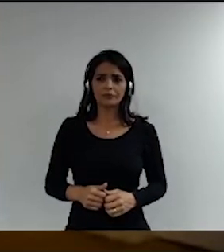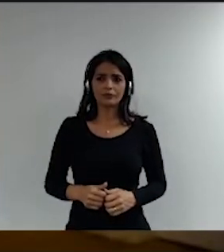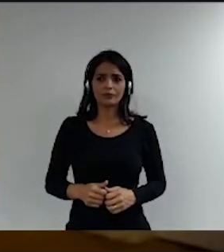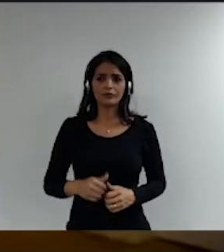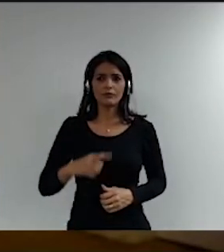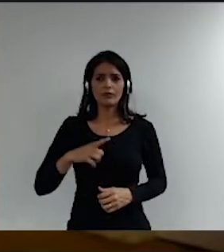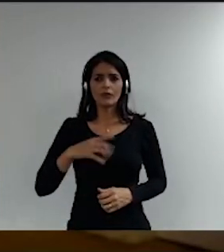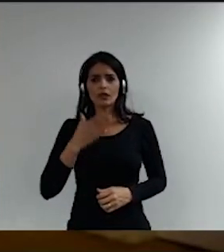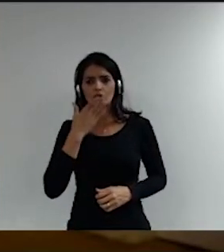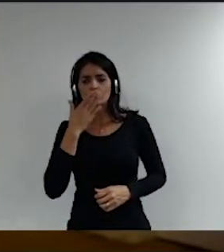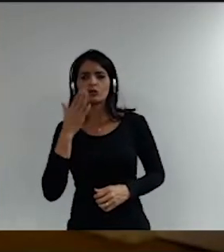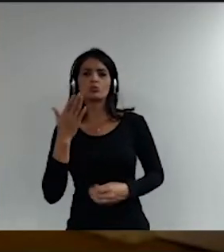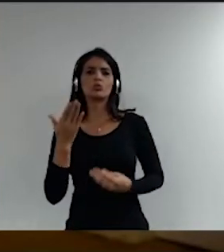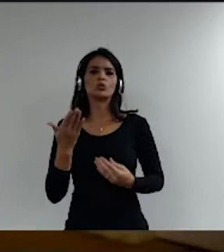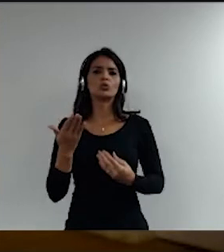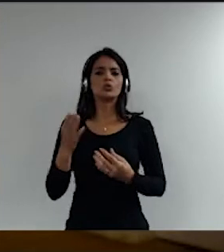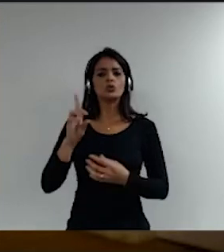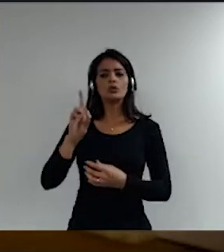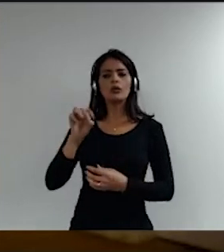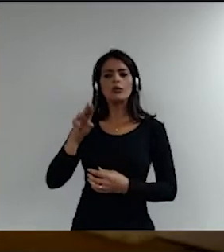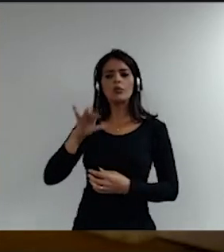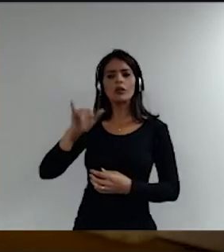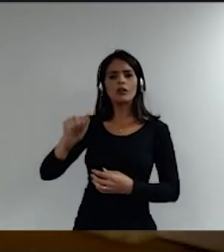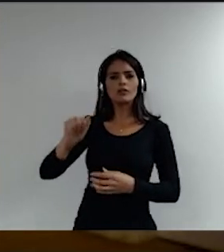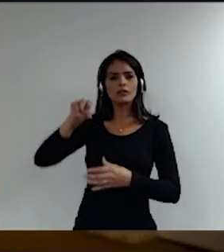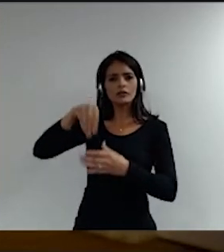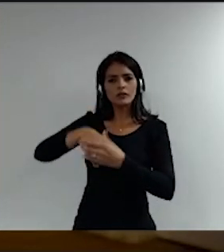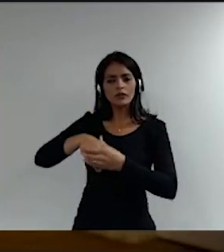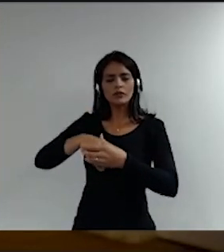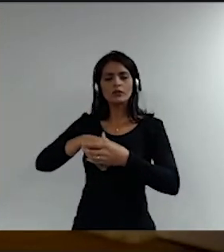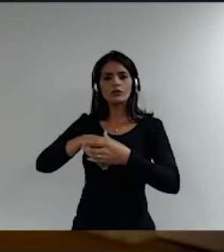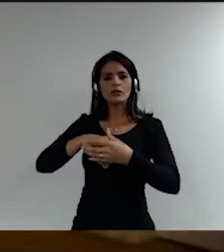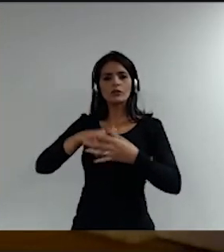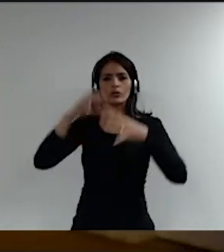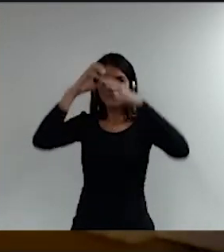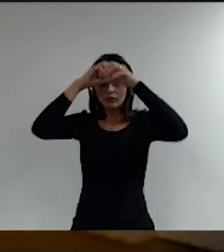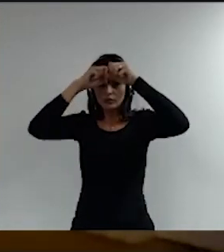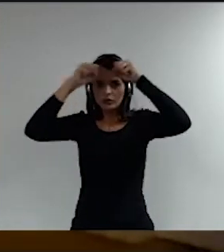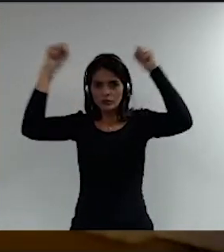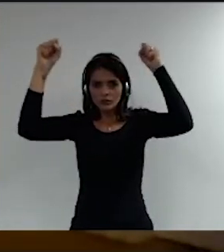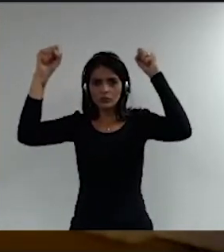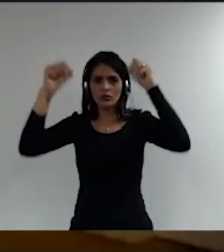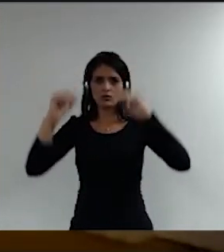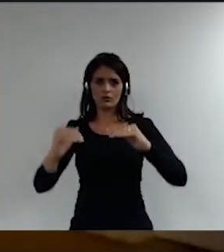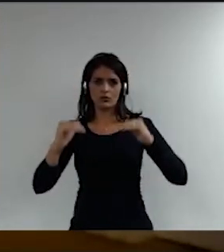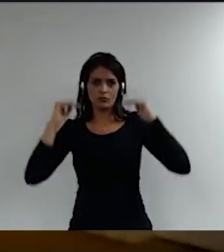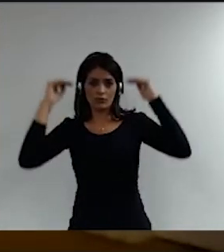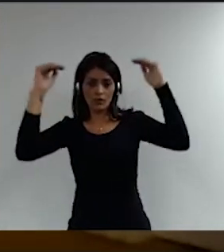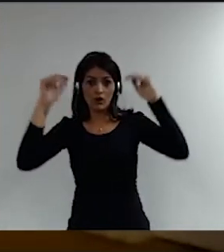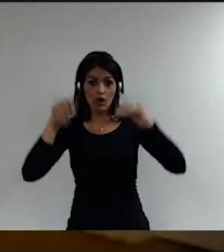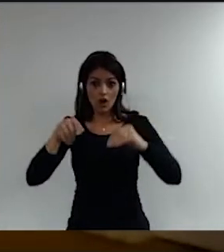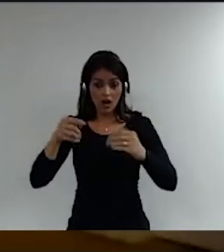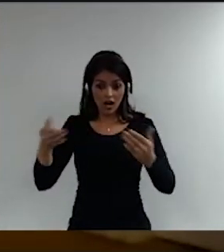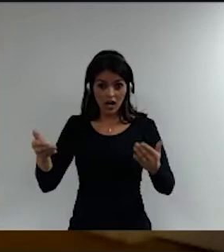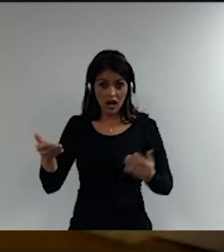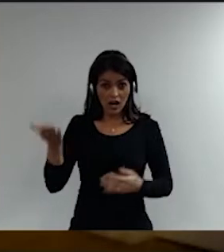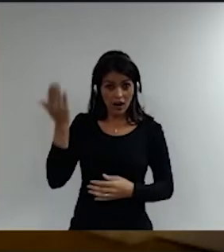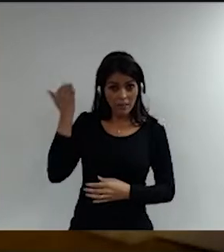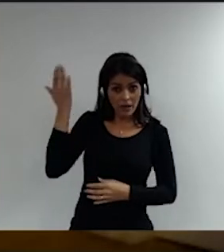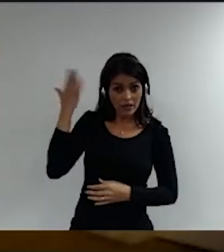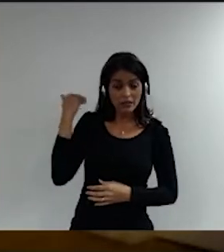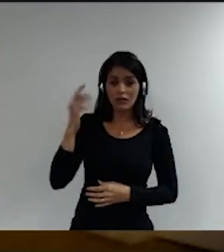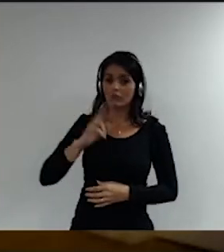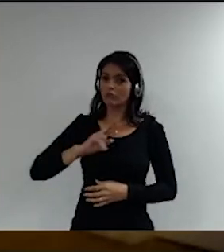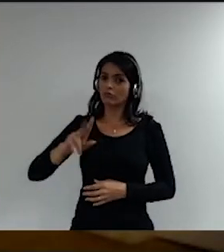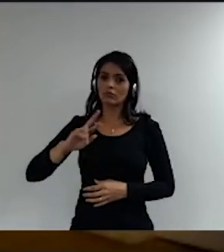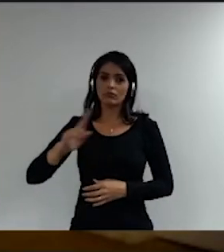de advocacia imperando nos tribunais superiores? E, olha, assim não era no passado. Na